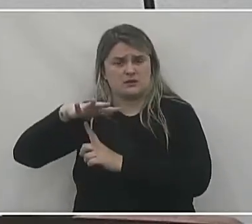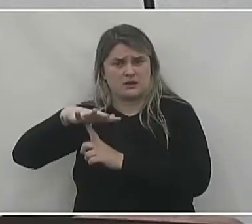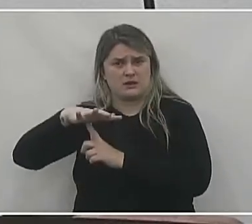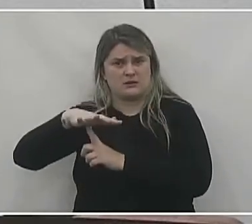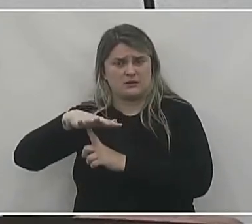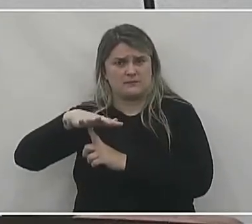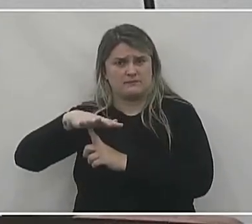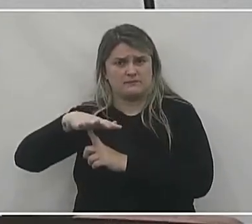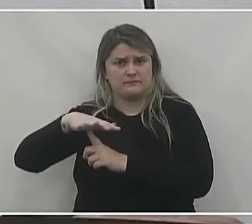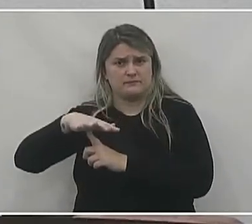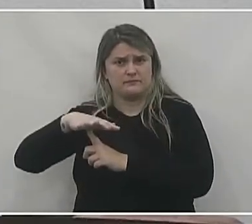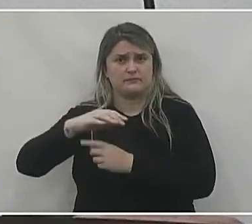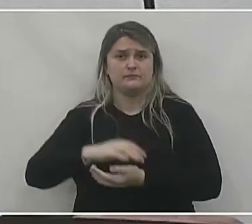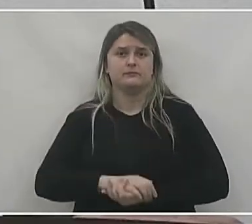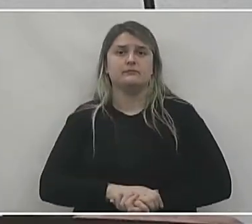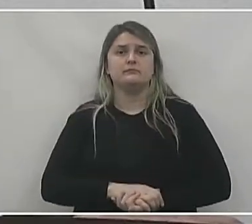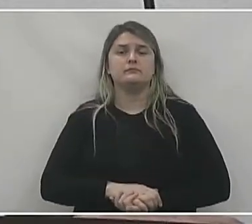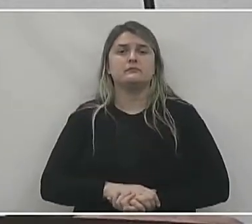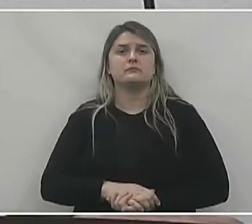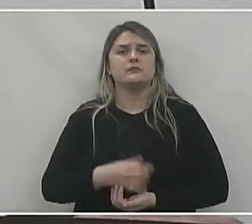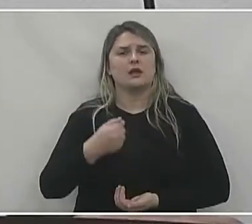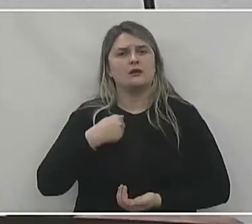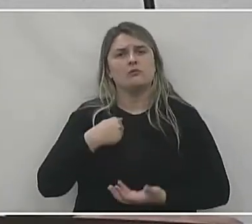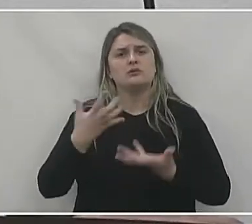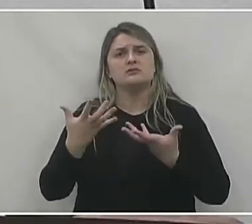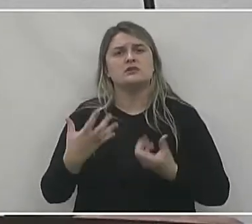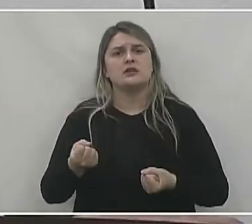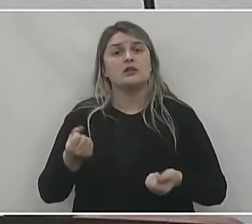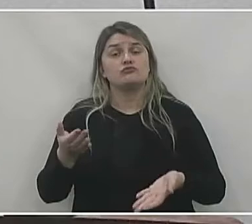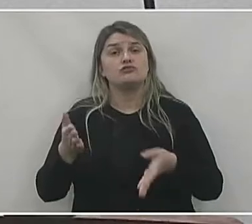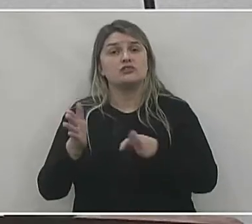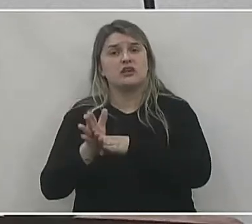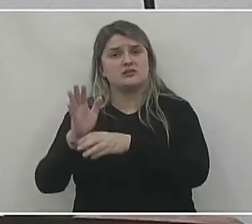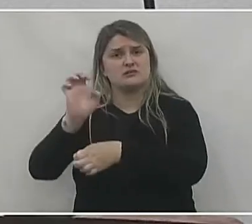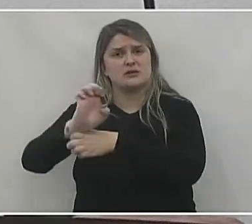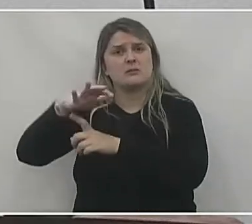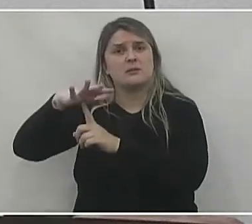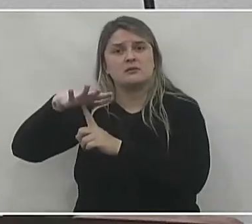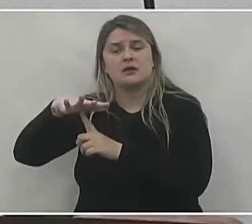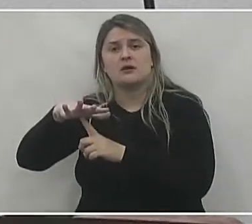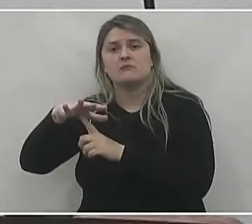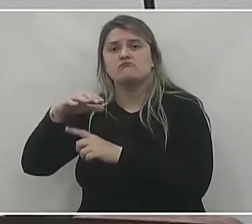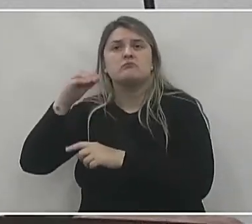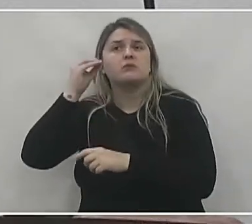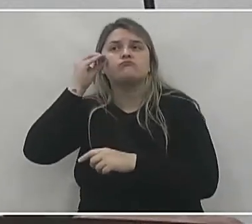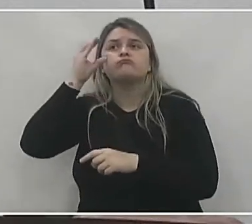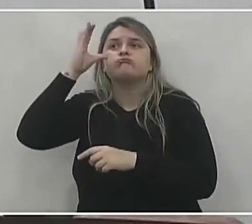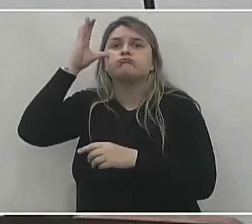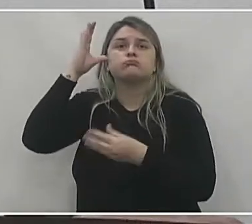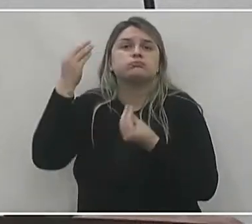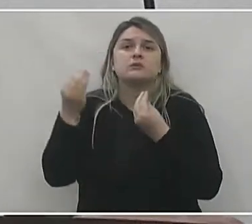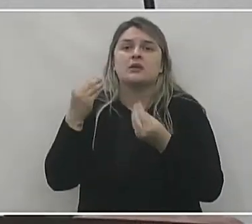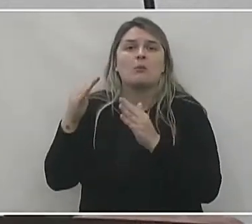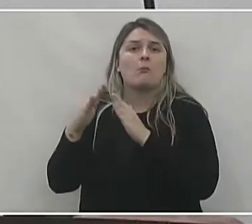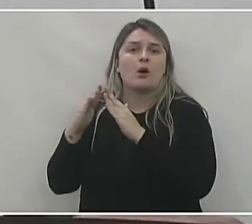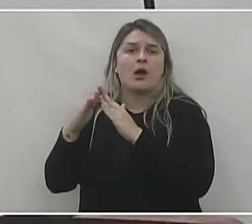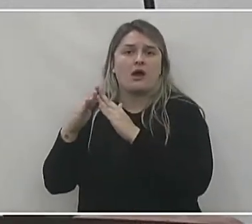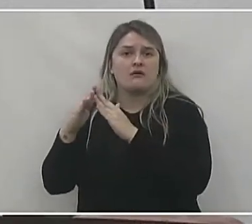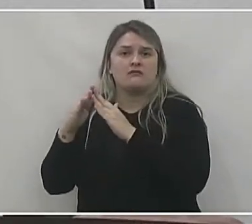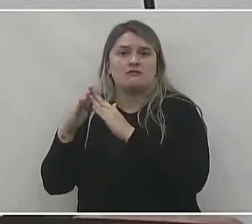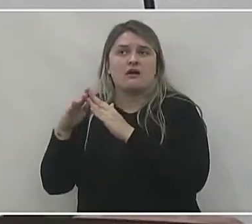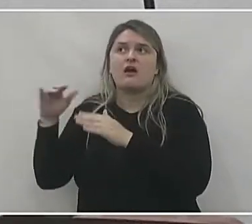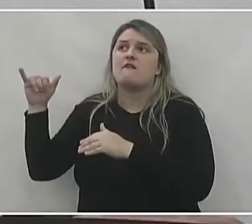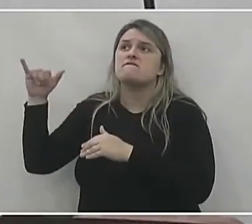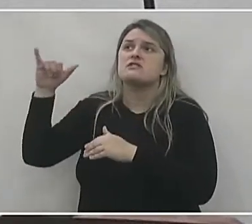o primeiro-ministro do Paraná. E eu aí cheguei no Paraná com o conhecimento que eu tinha. Eu morava mais dentro